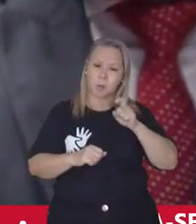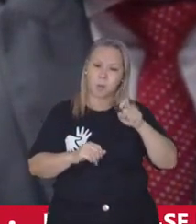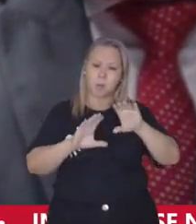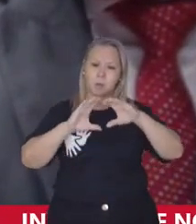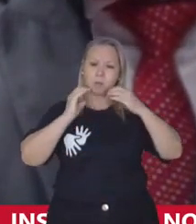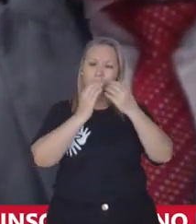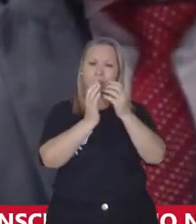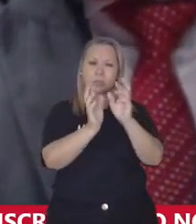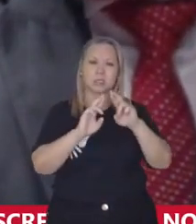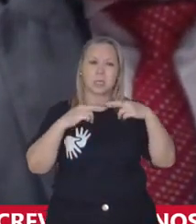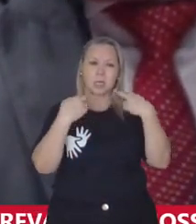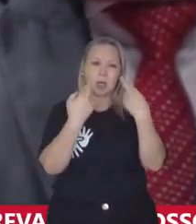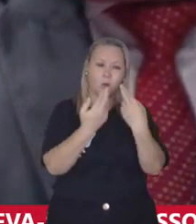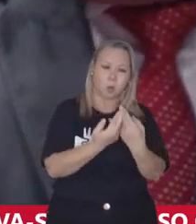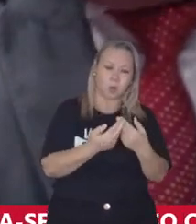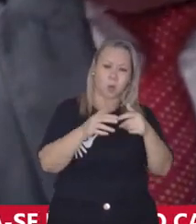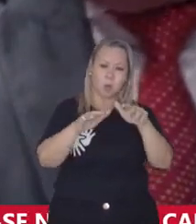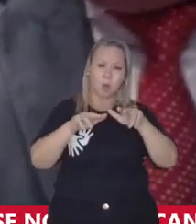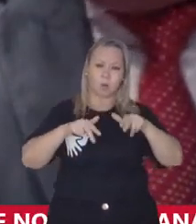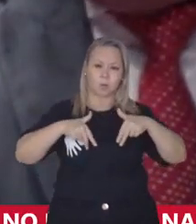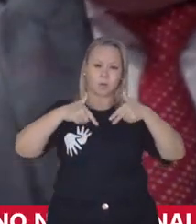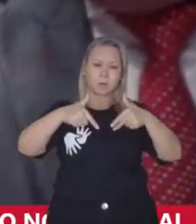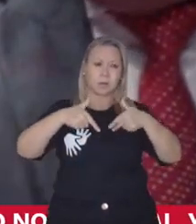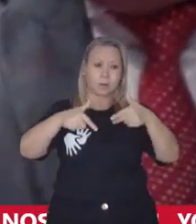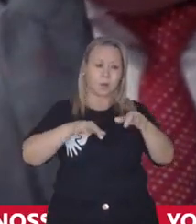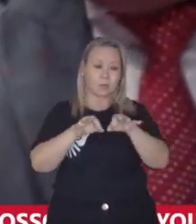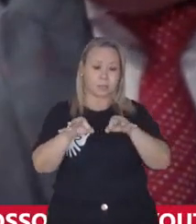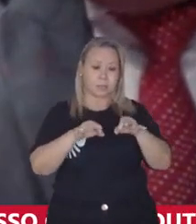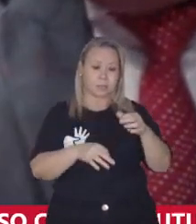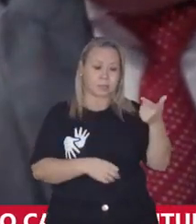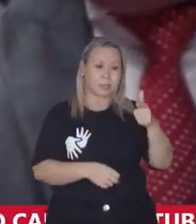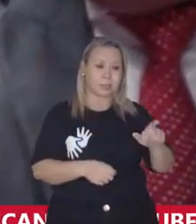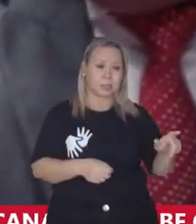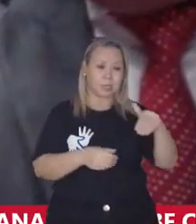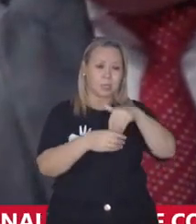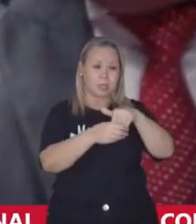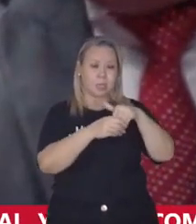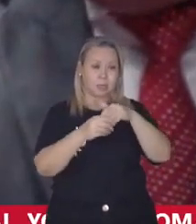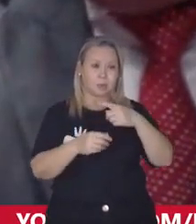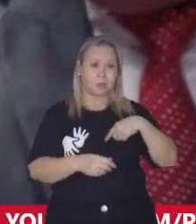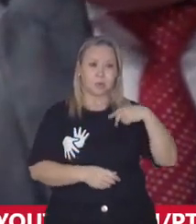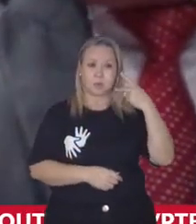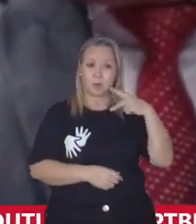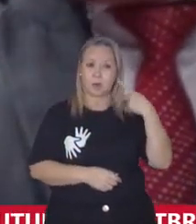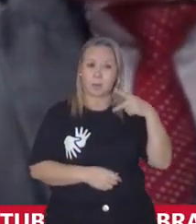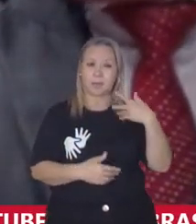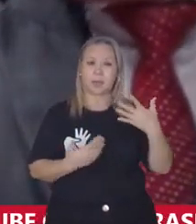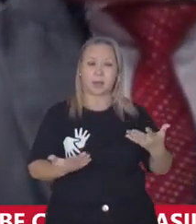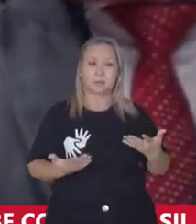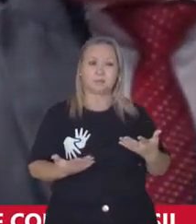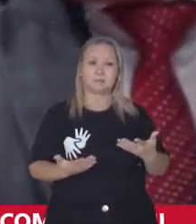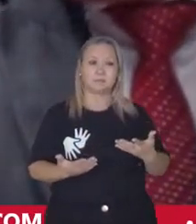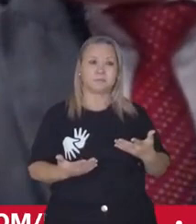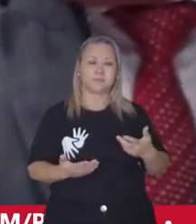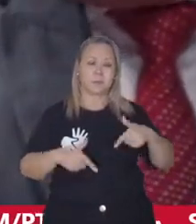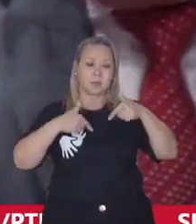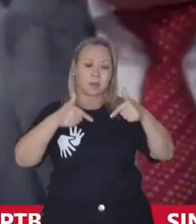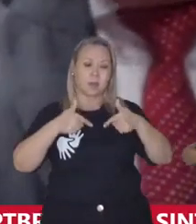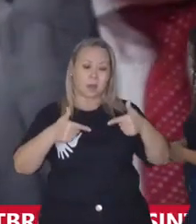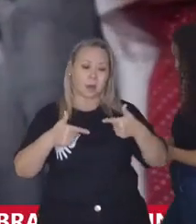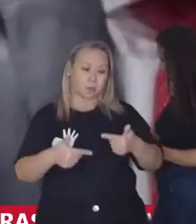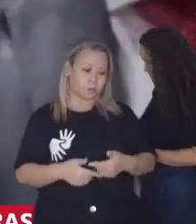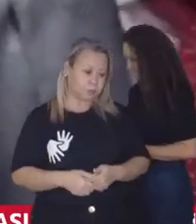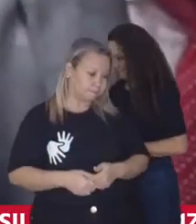quer seja a organização da reeleição dos nossos parlamentares, enfim, que seja a luta do